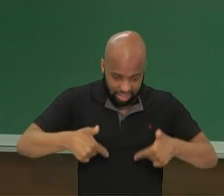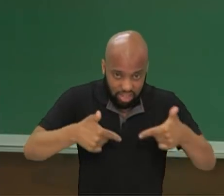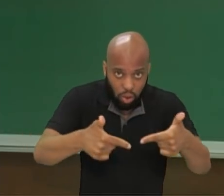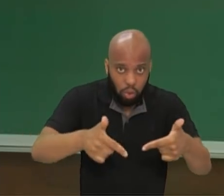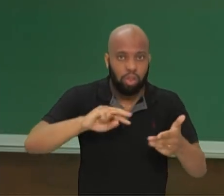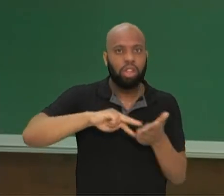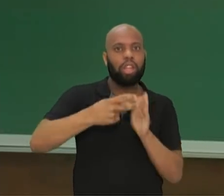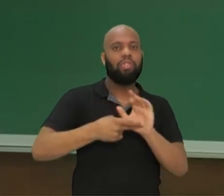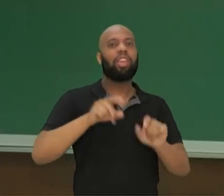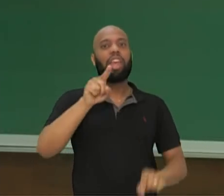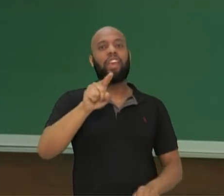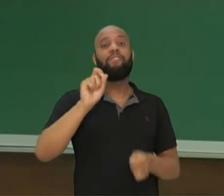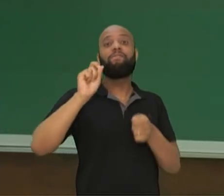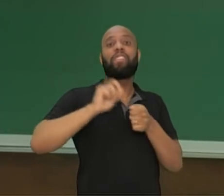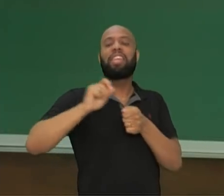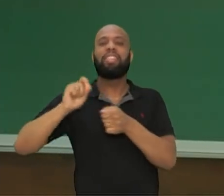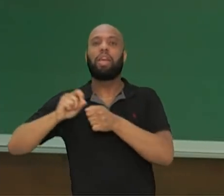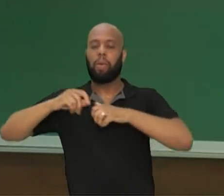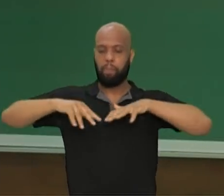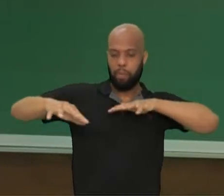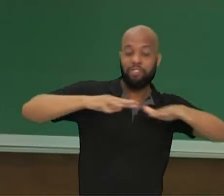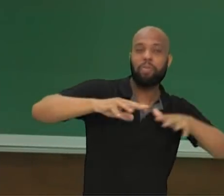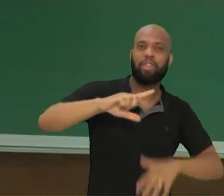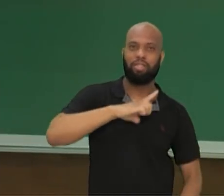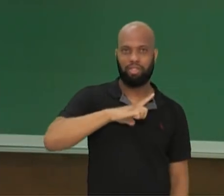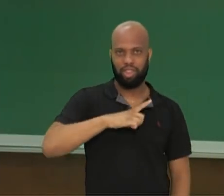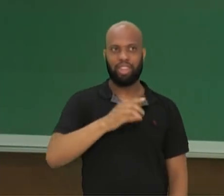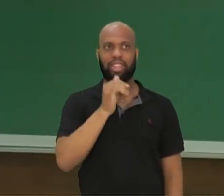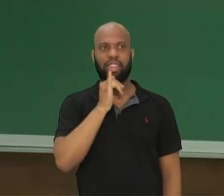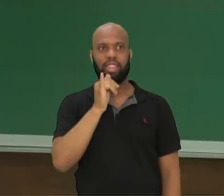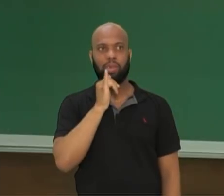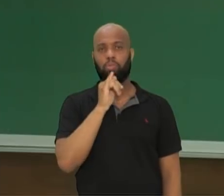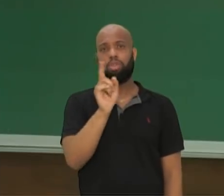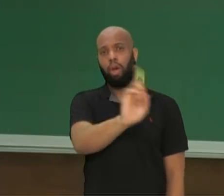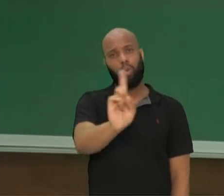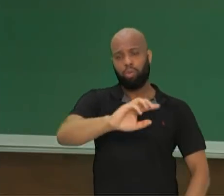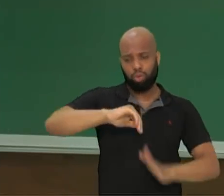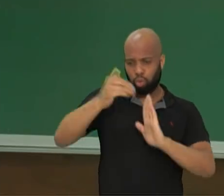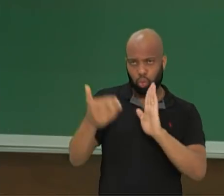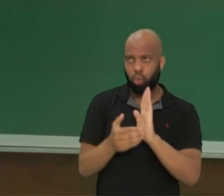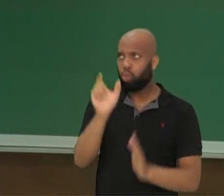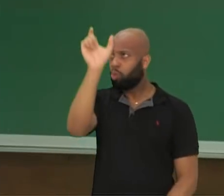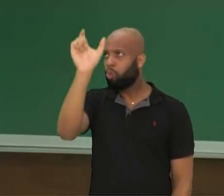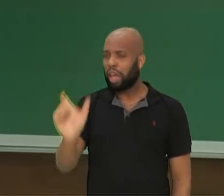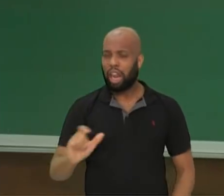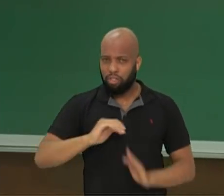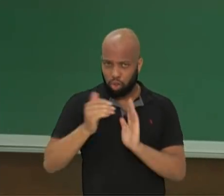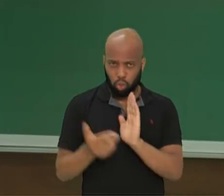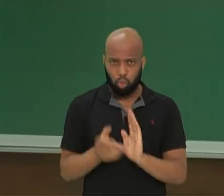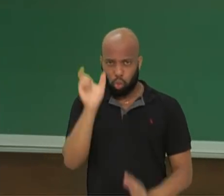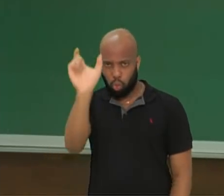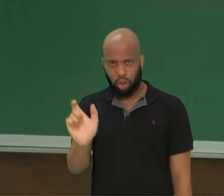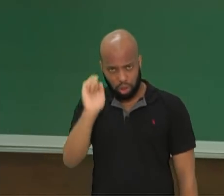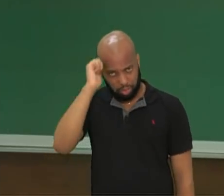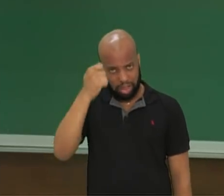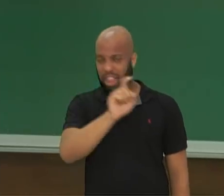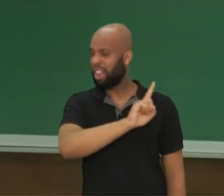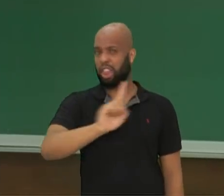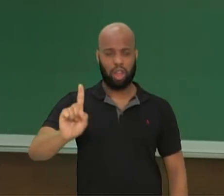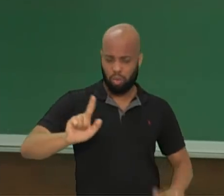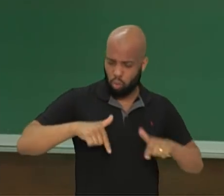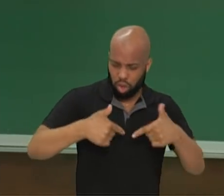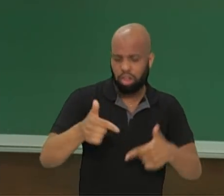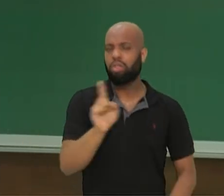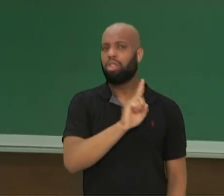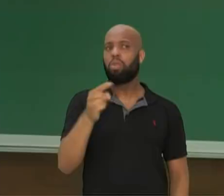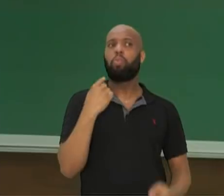É quando dá ideia de movimento. Vejamos aqui. Não, nem todas dão ideia de ação. Por quê?